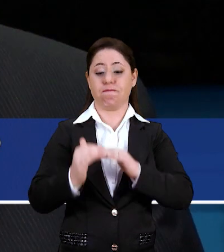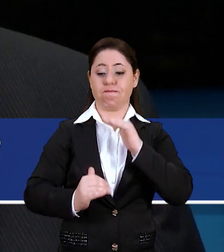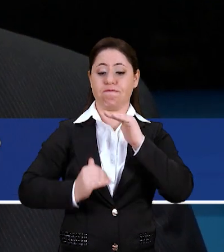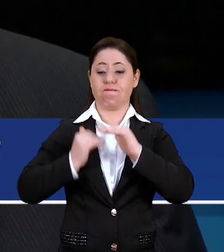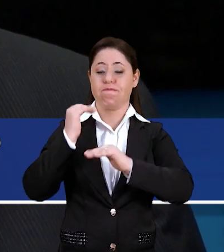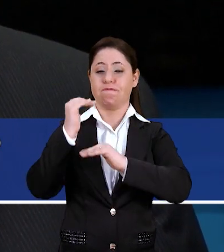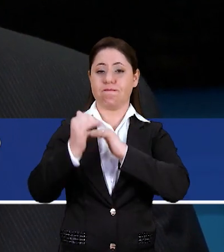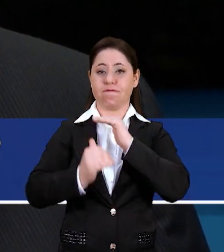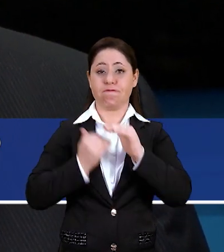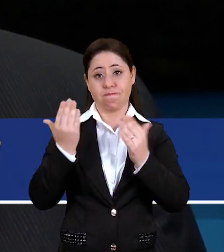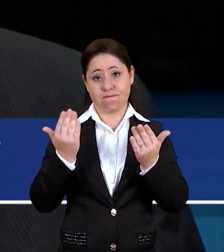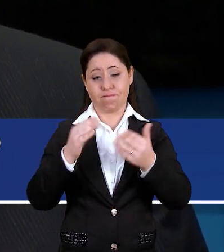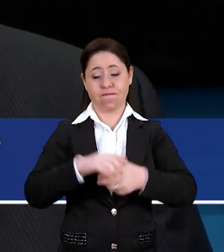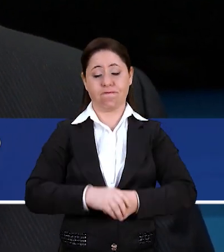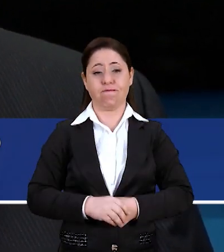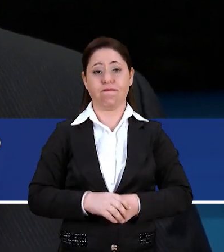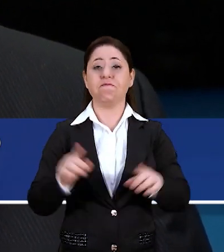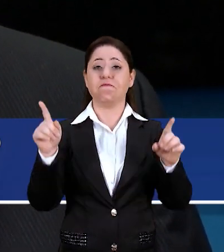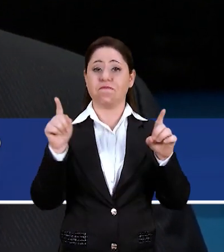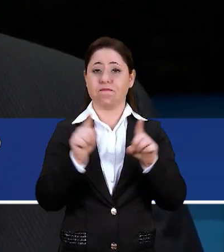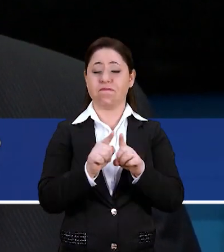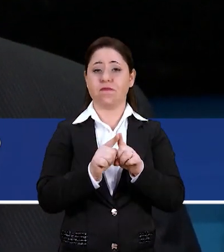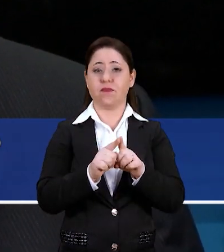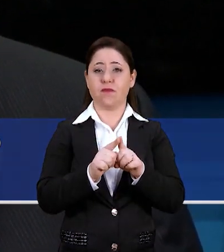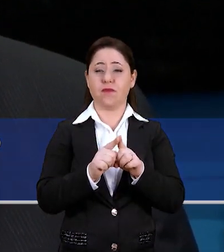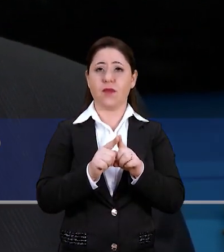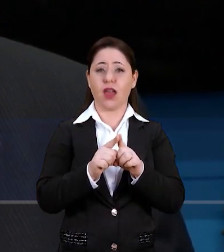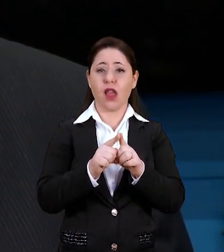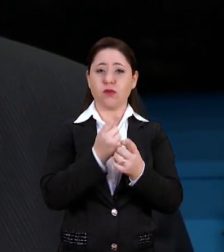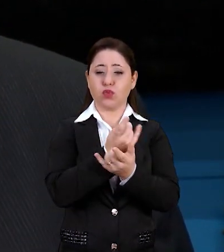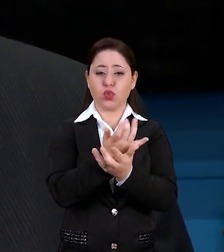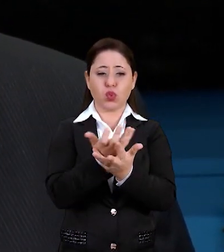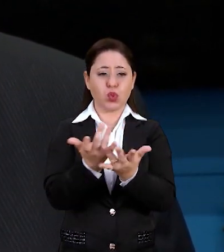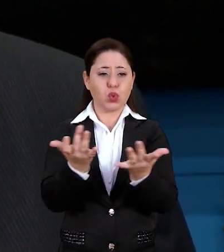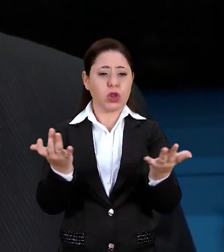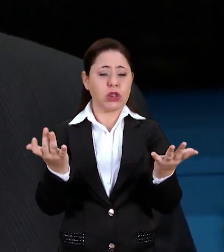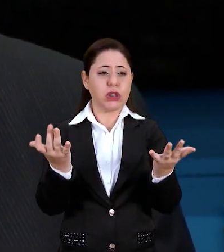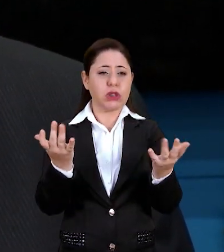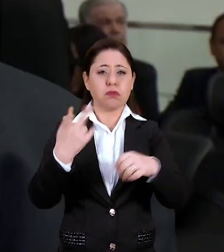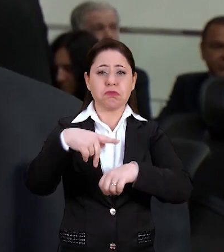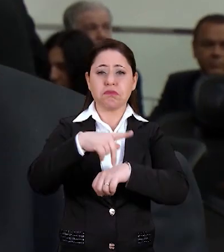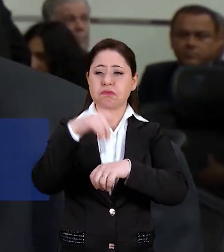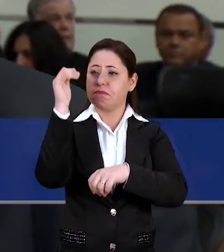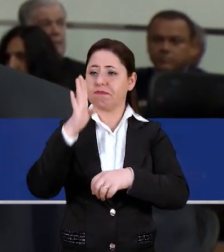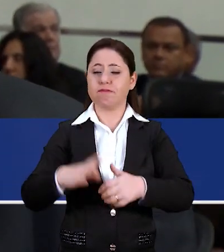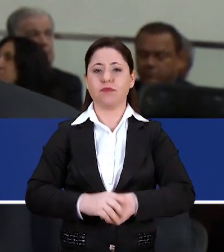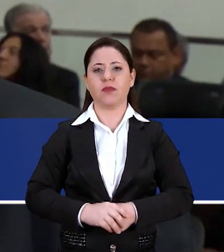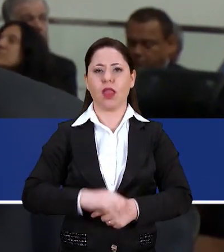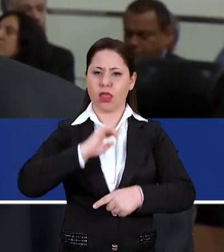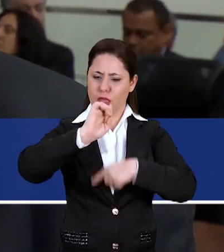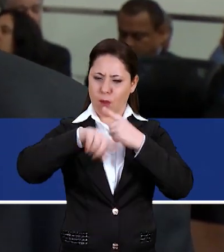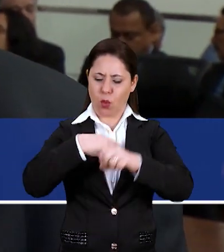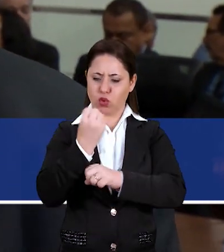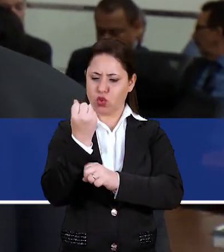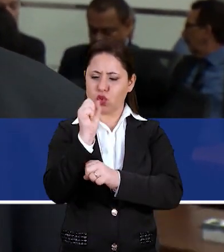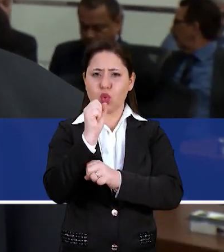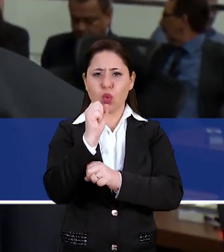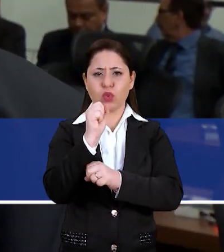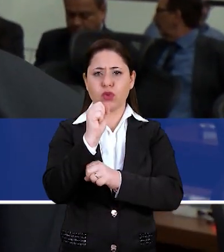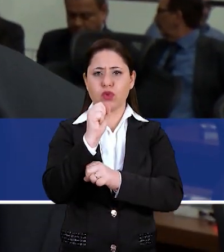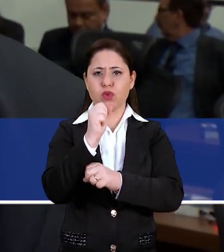pleno desenvolvimento e sendo um dos celeiros deste Brasil. Após 8 gestões